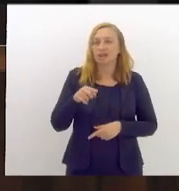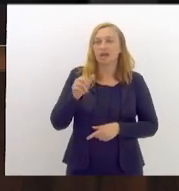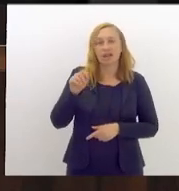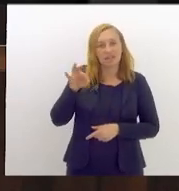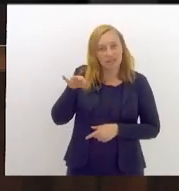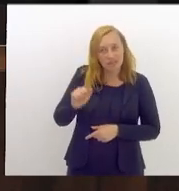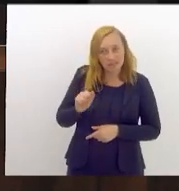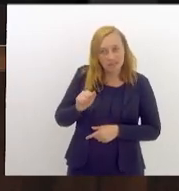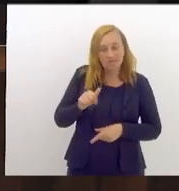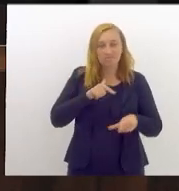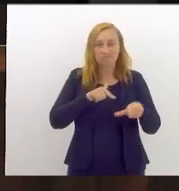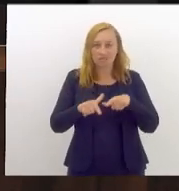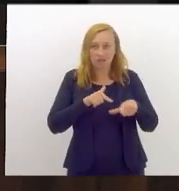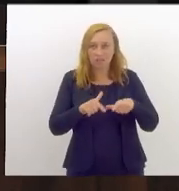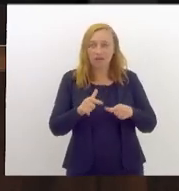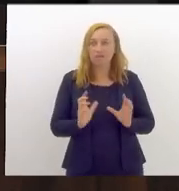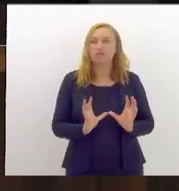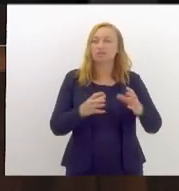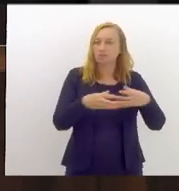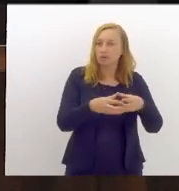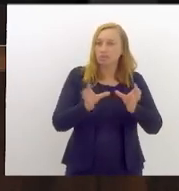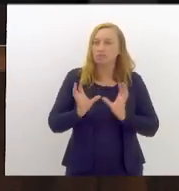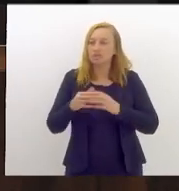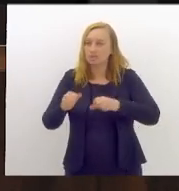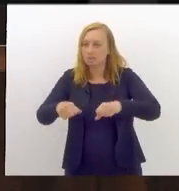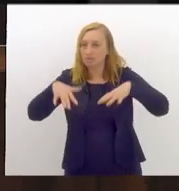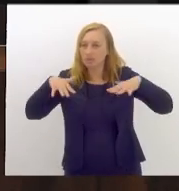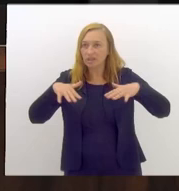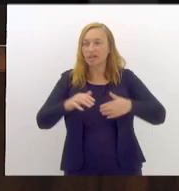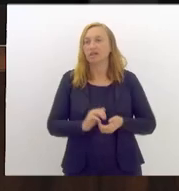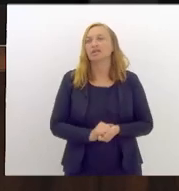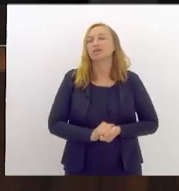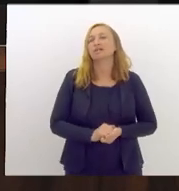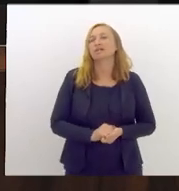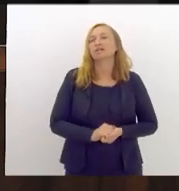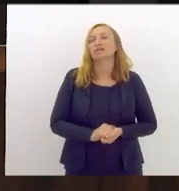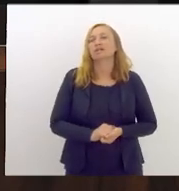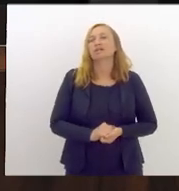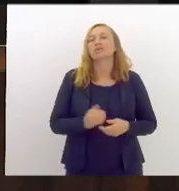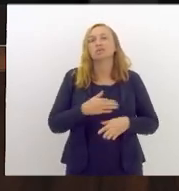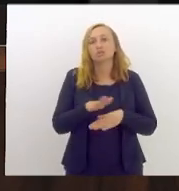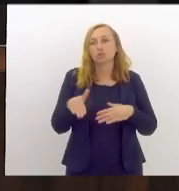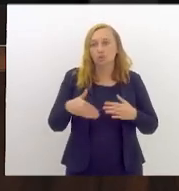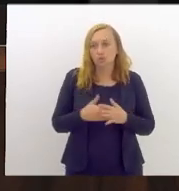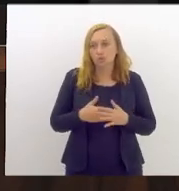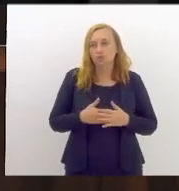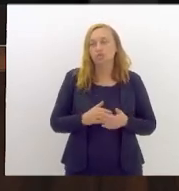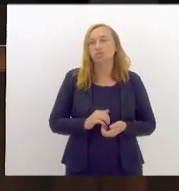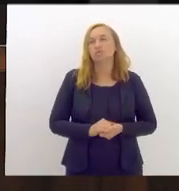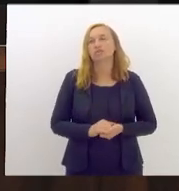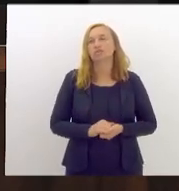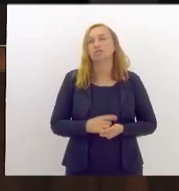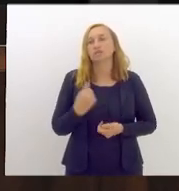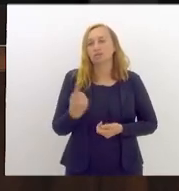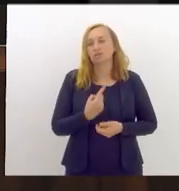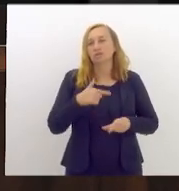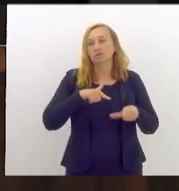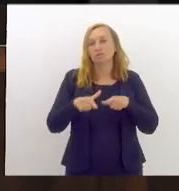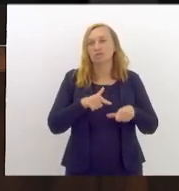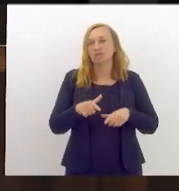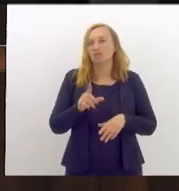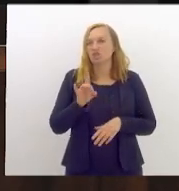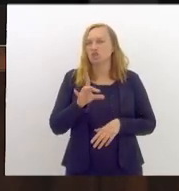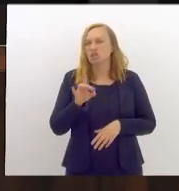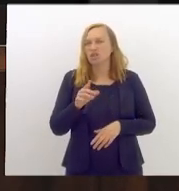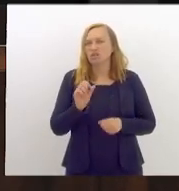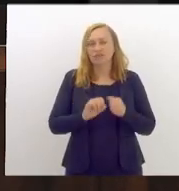um trabalho nas comissões trabalho no plenário teve efetividade todos todos nós trabalhamos ninguém faz nada